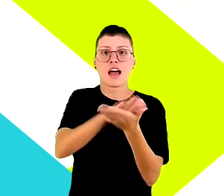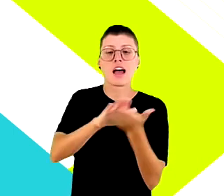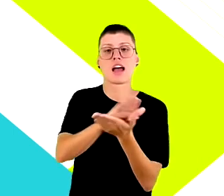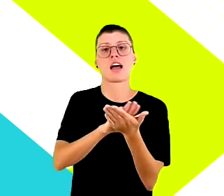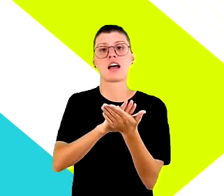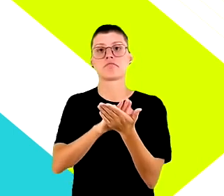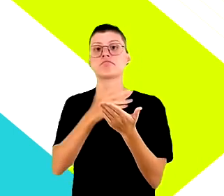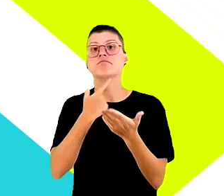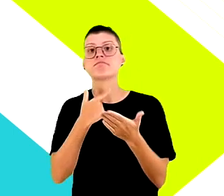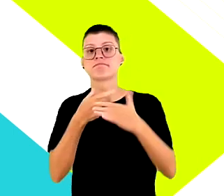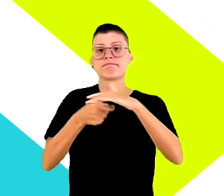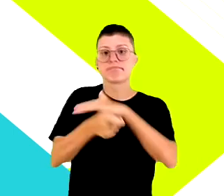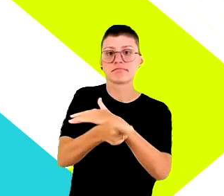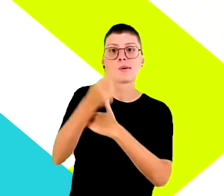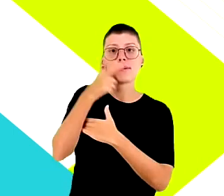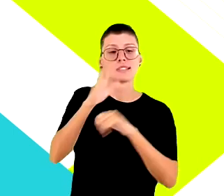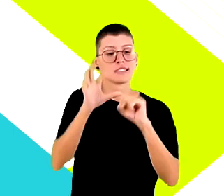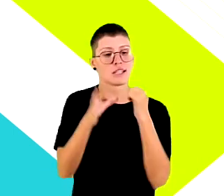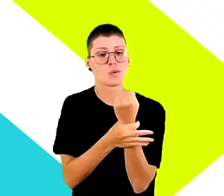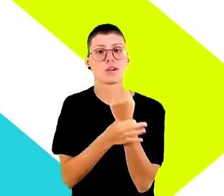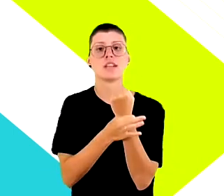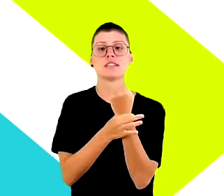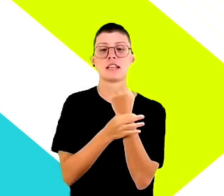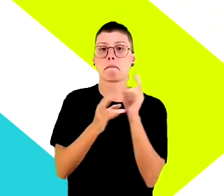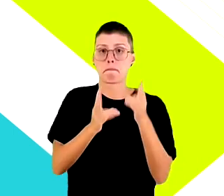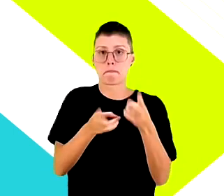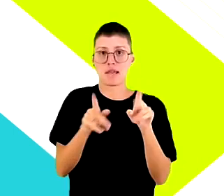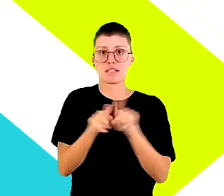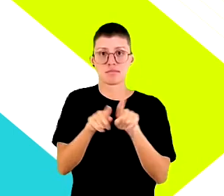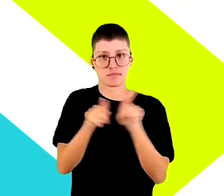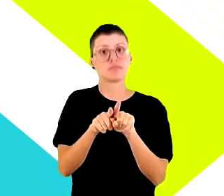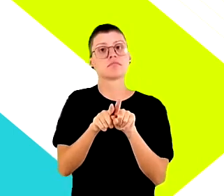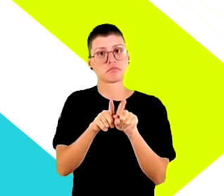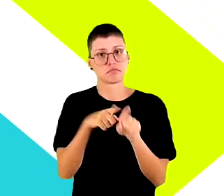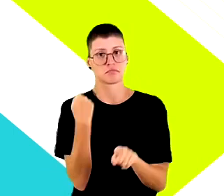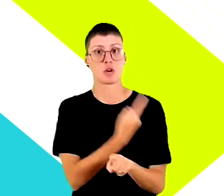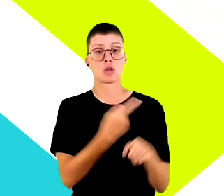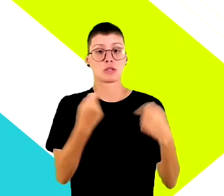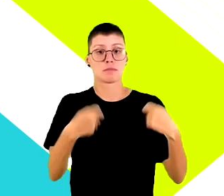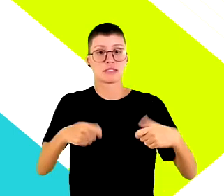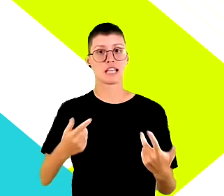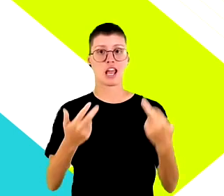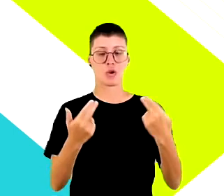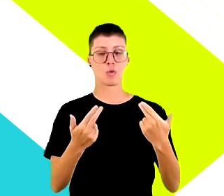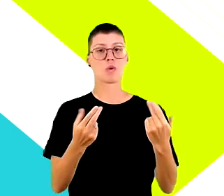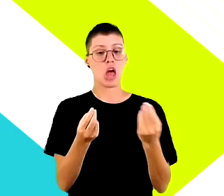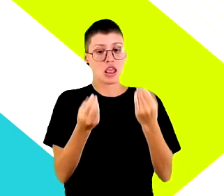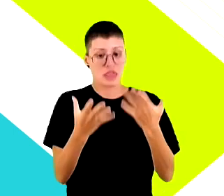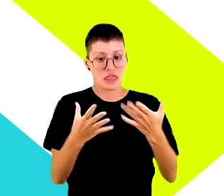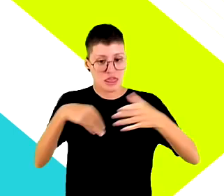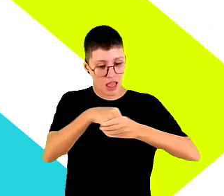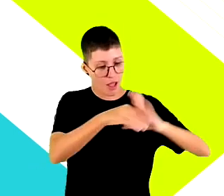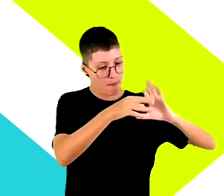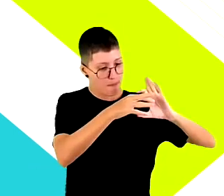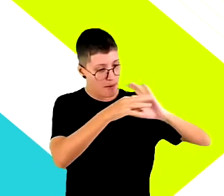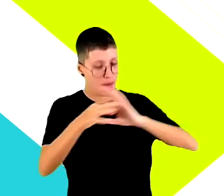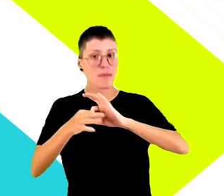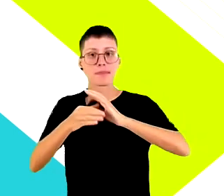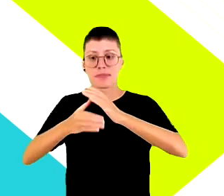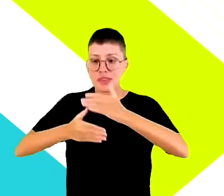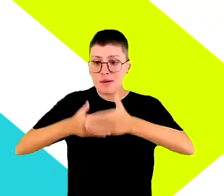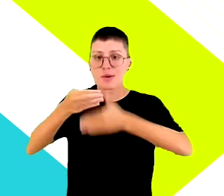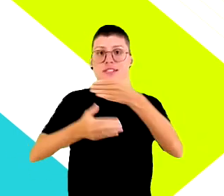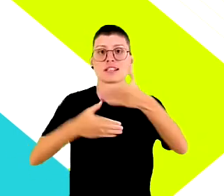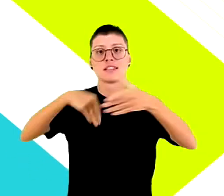ter segurança nesse setor. Então, o que a gente acredita que realmente, né, o que importa nesse setor é você ter um processo, uma infraestrutura que dê